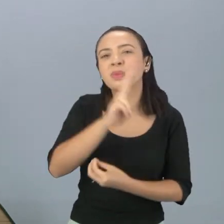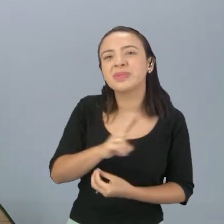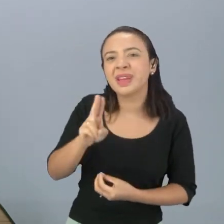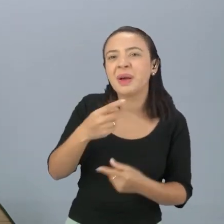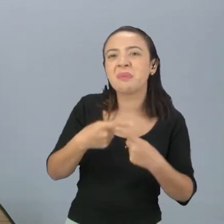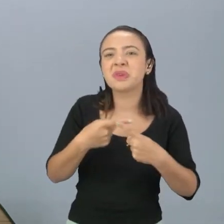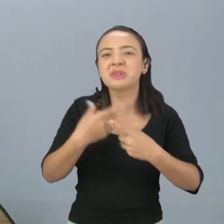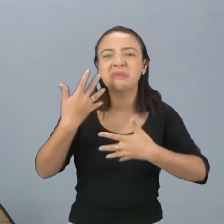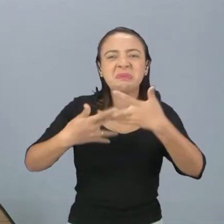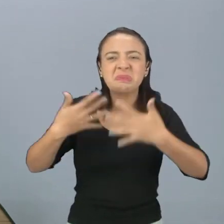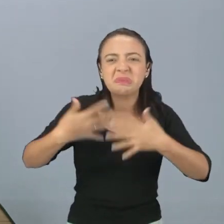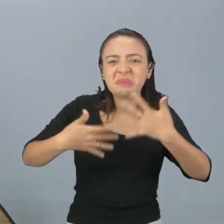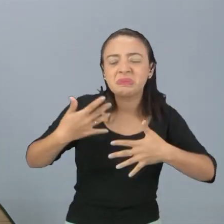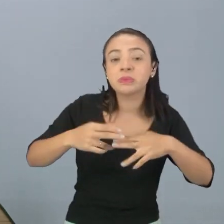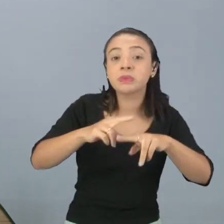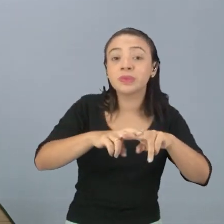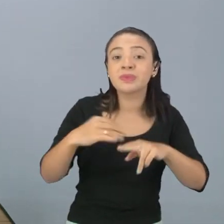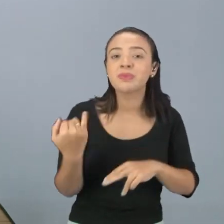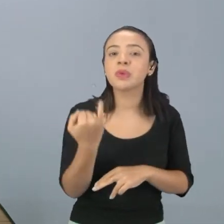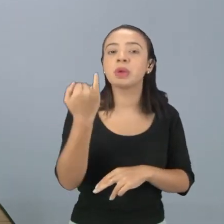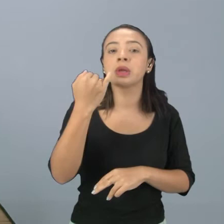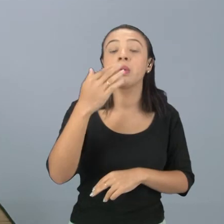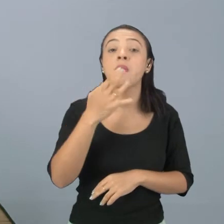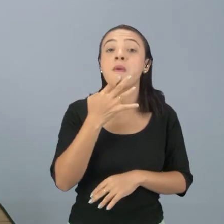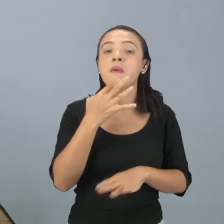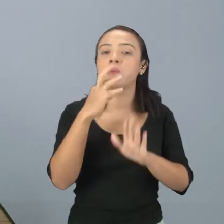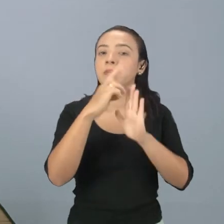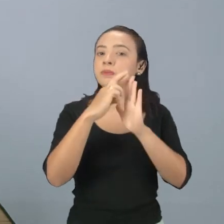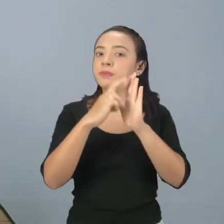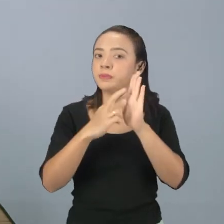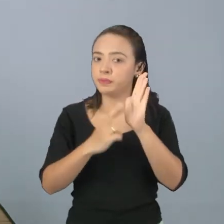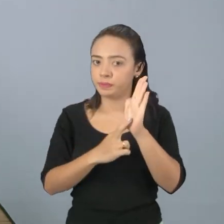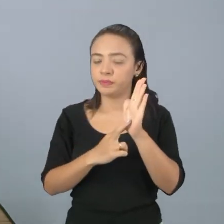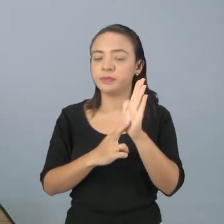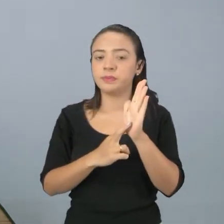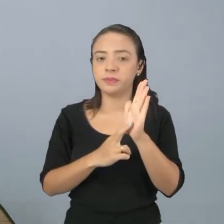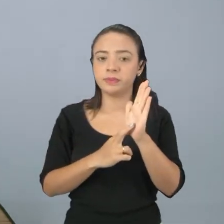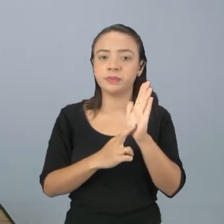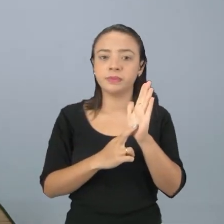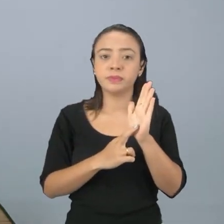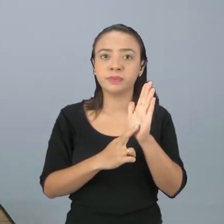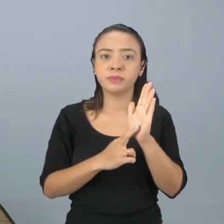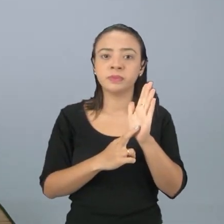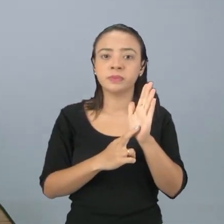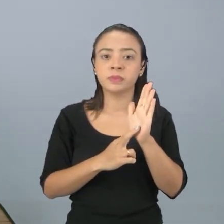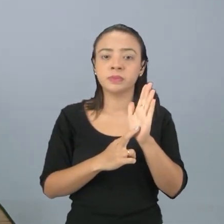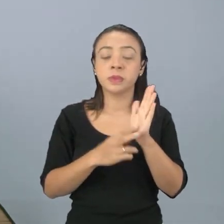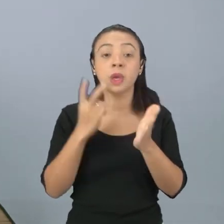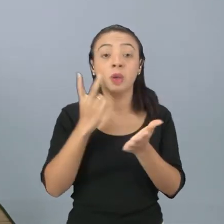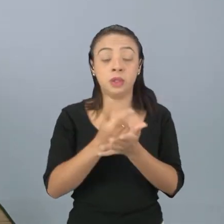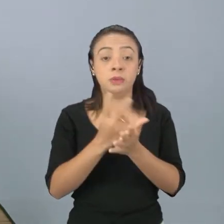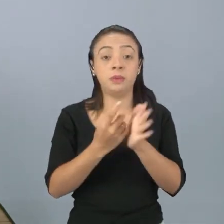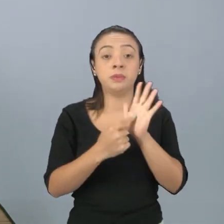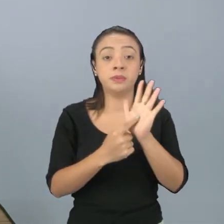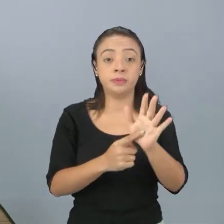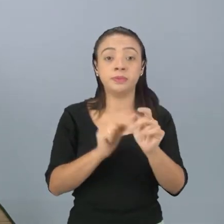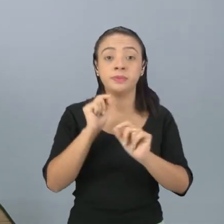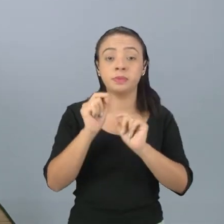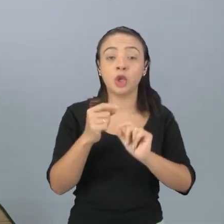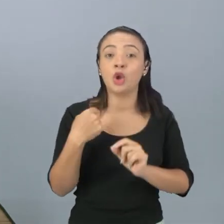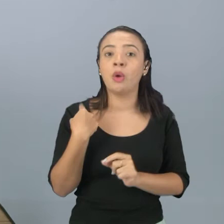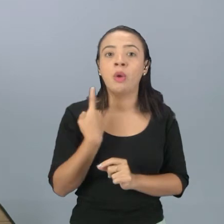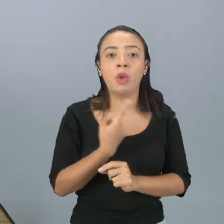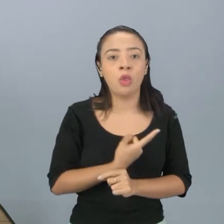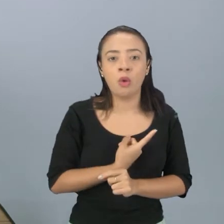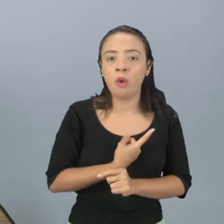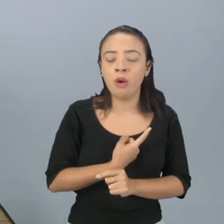então por isso que a gente tem que se atentar às regras. Eu sempre costumo citar isso nas minhas aulas, a gente não é uma máquina